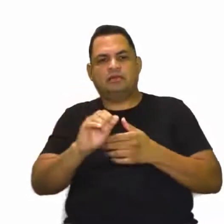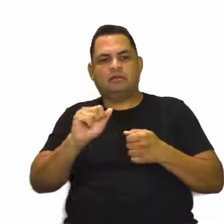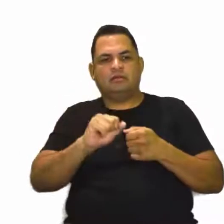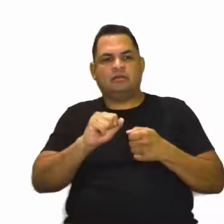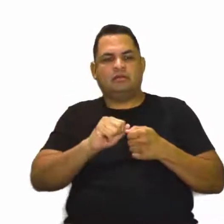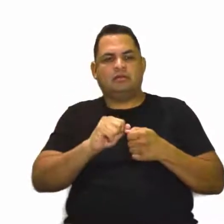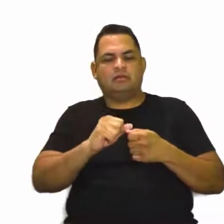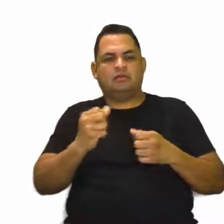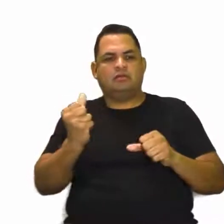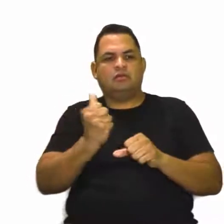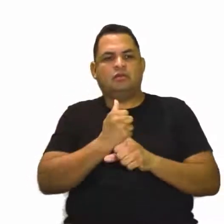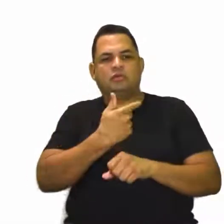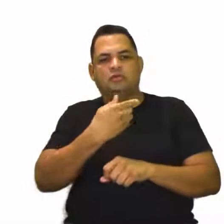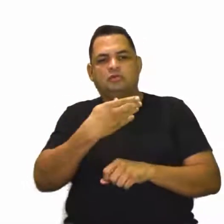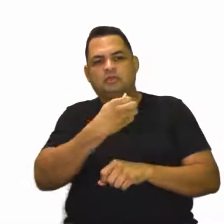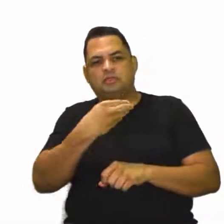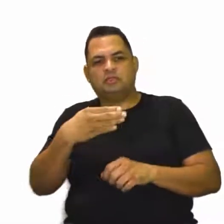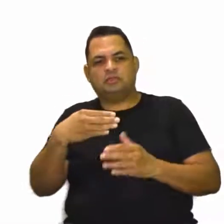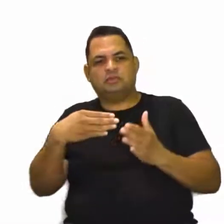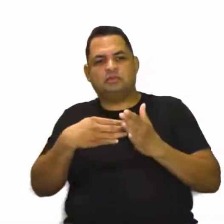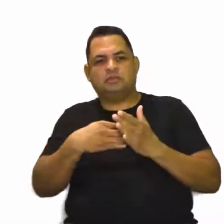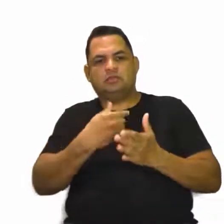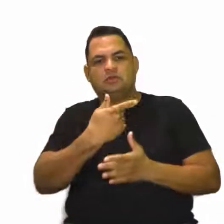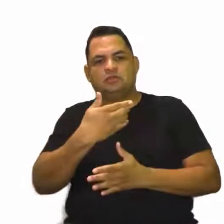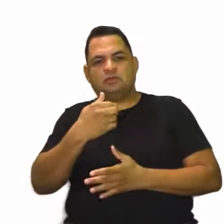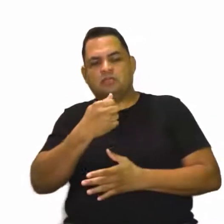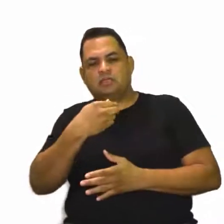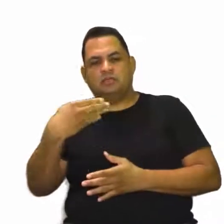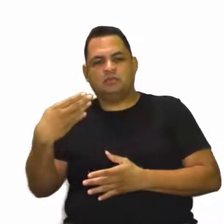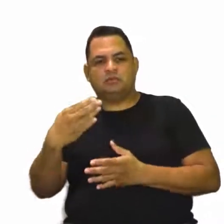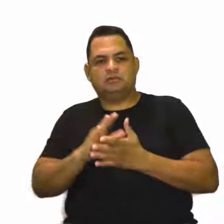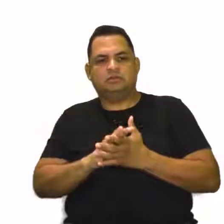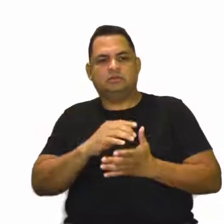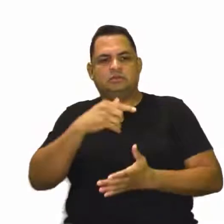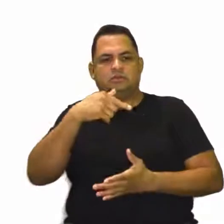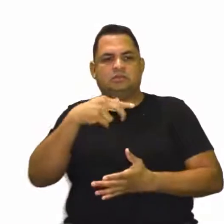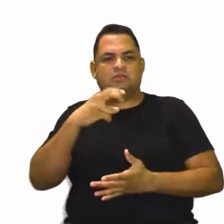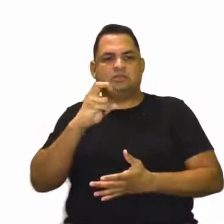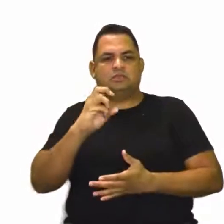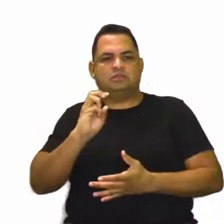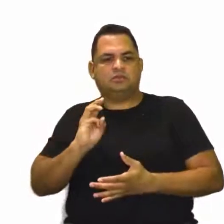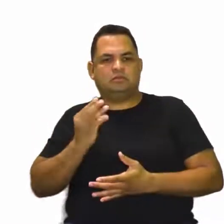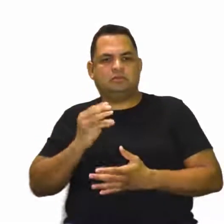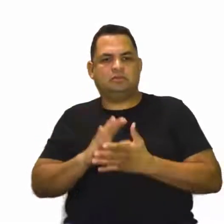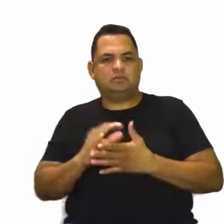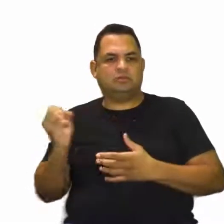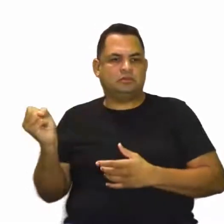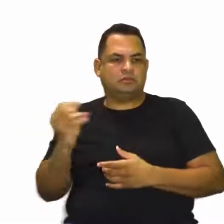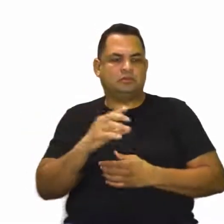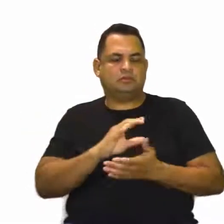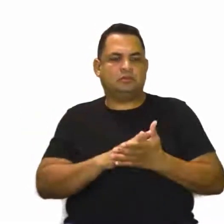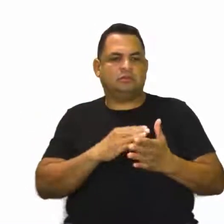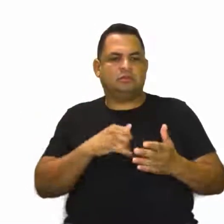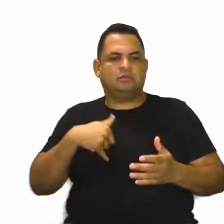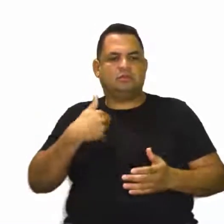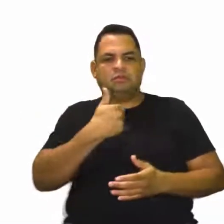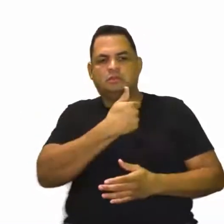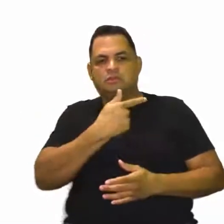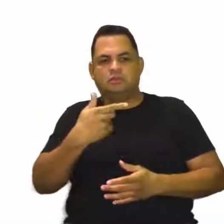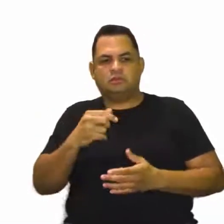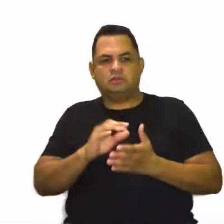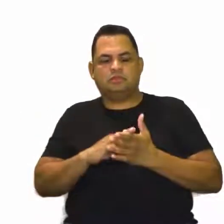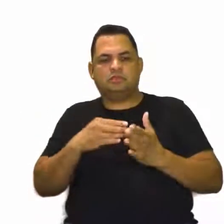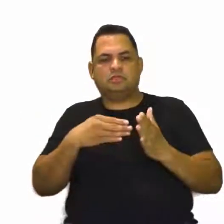realizado entre 2013 e 2014, com 75 mil adolescentes entre 12 e